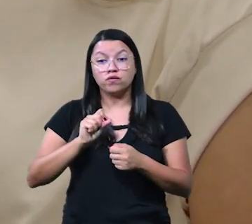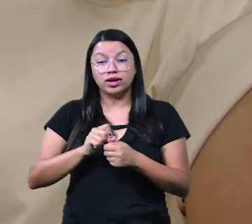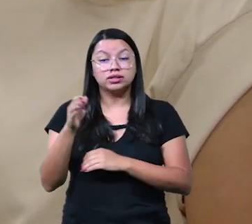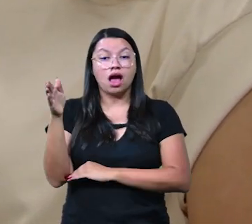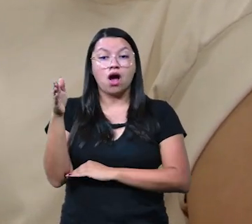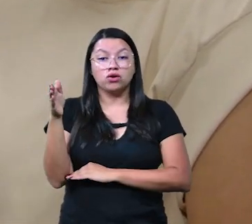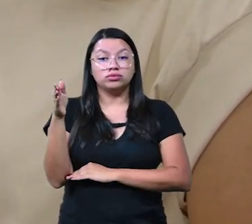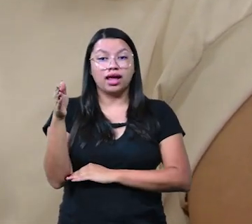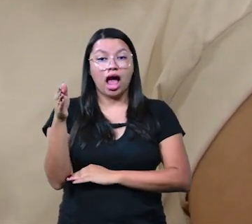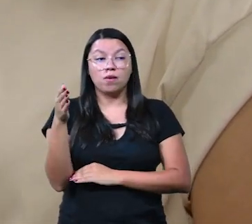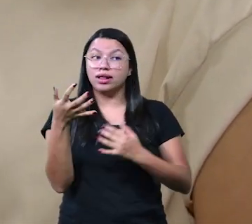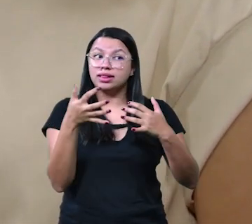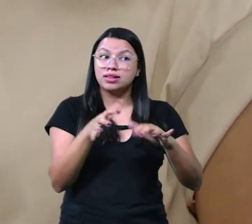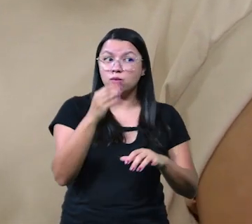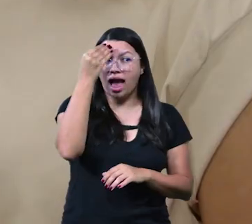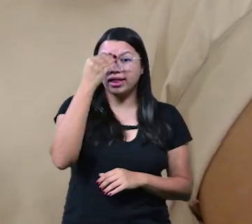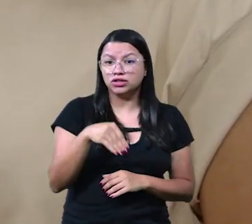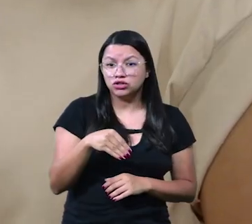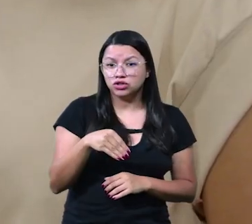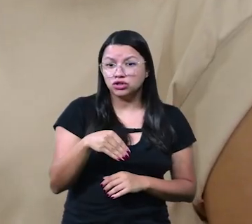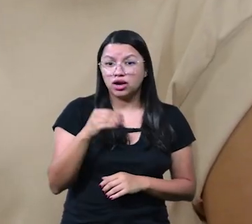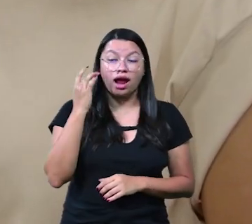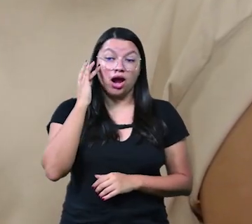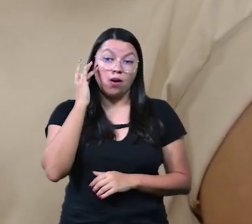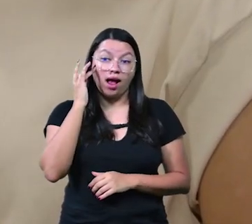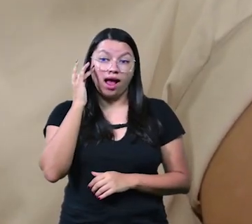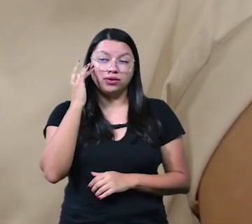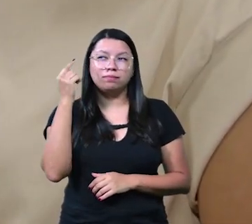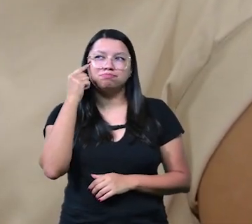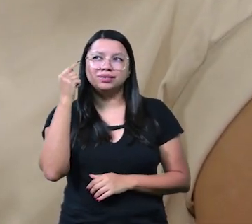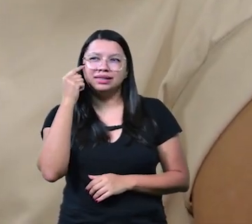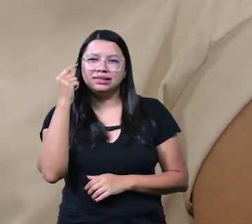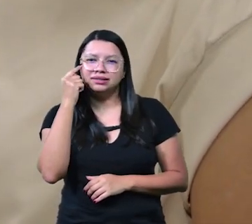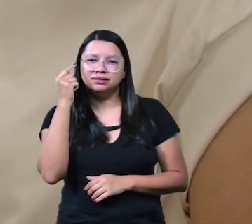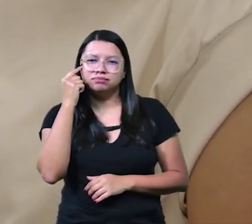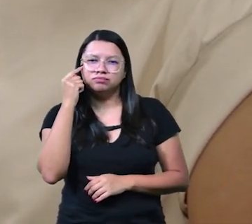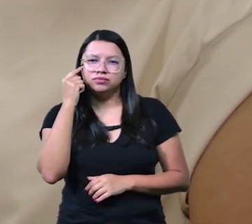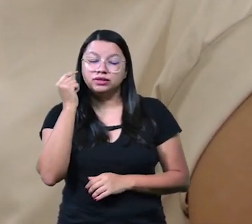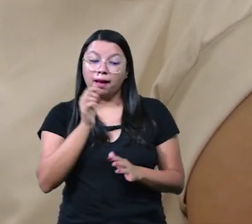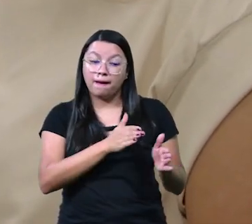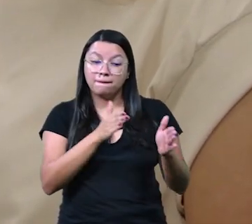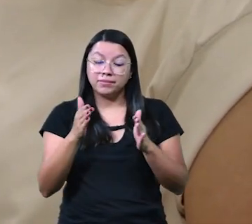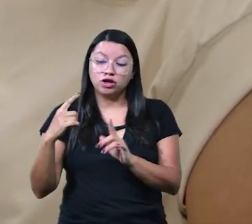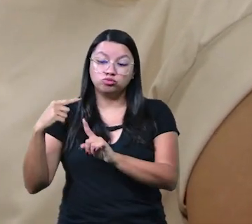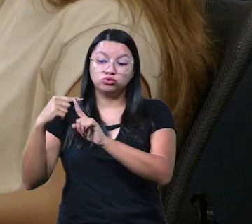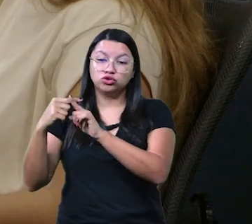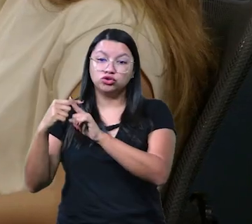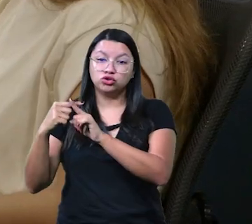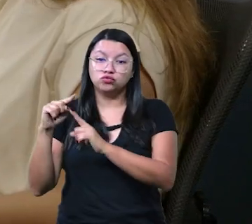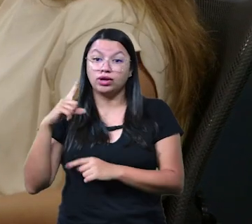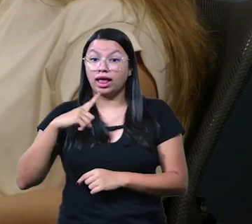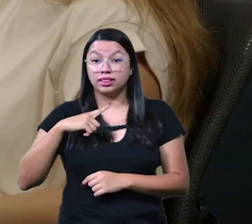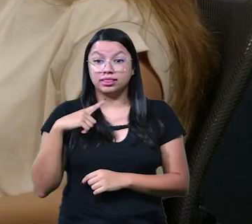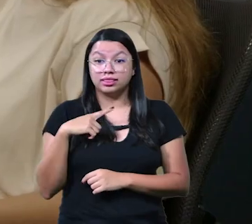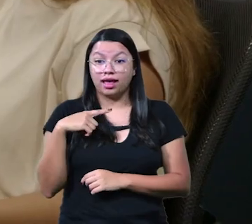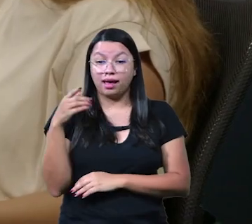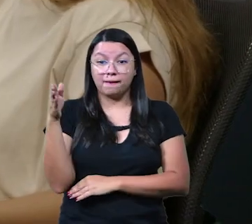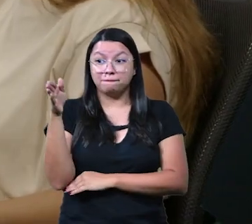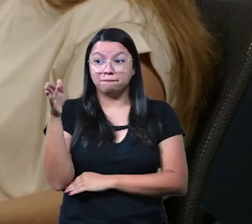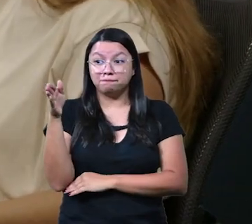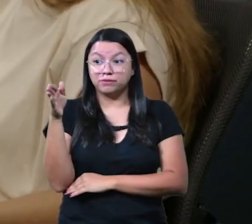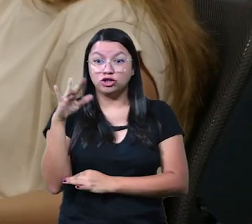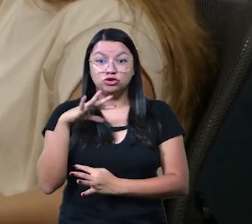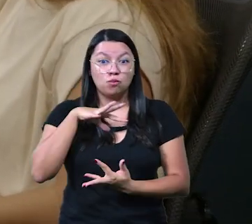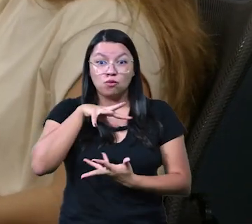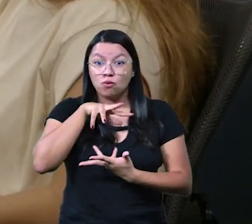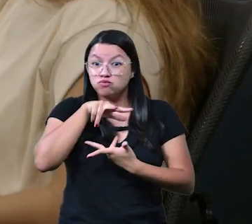quero desistir, eu acho que é você pensar nos prós. Tem mercado em qualquer lugar no mundo. Você pode conhecer a Europa, você pode conhecer